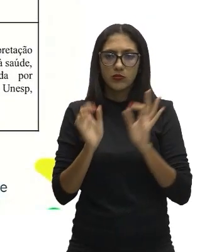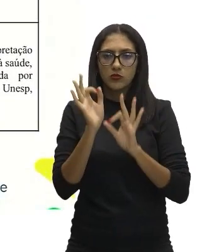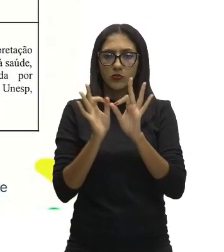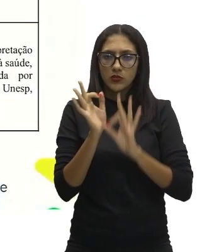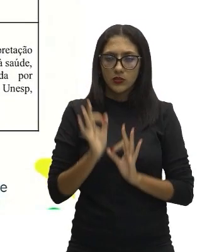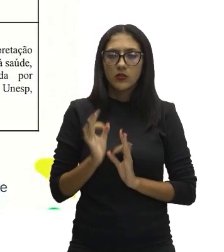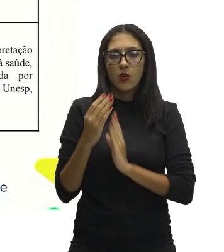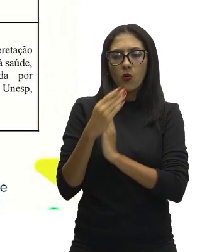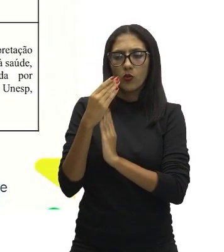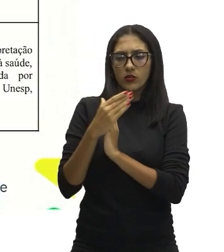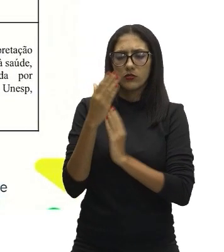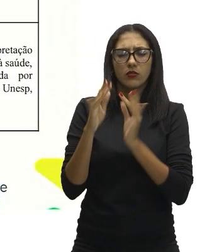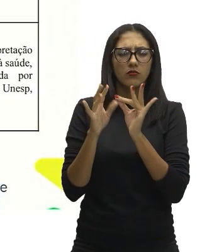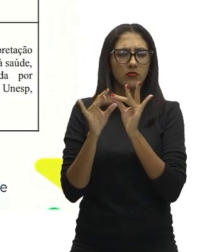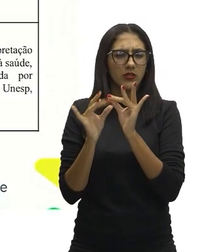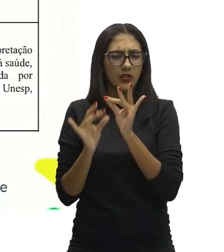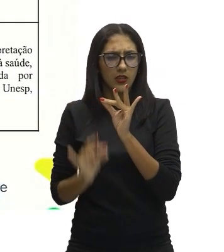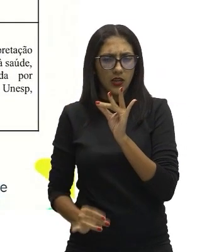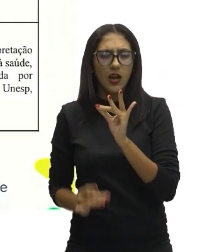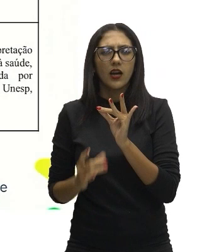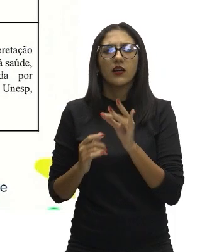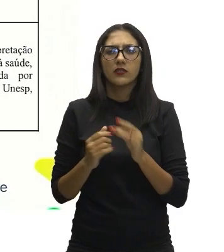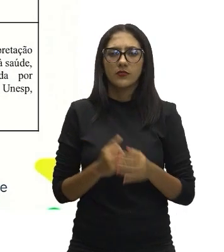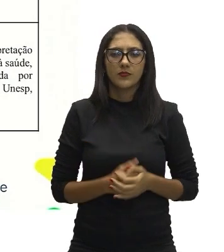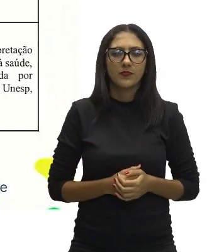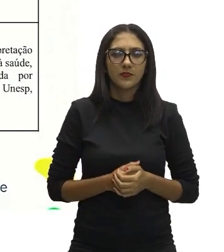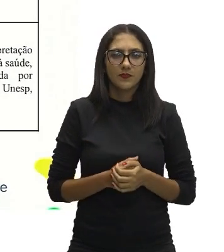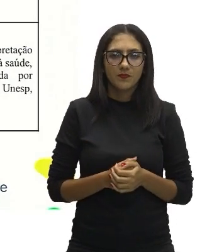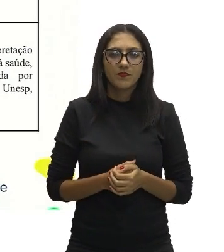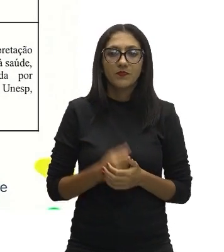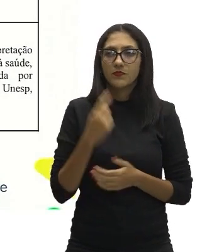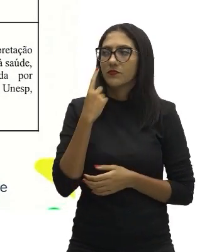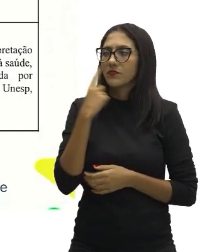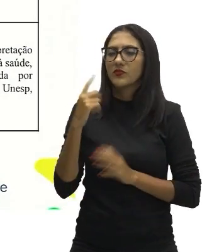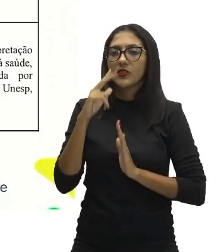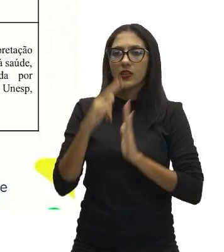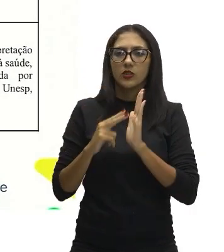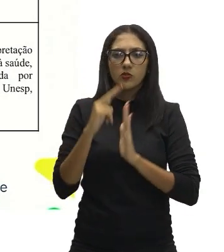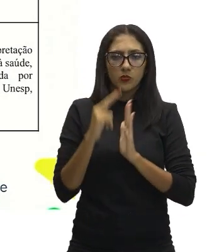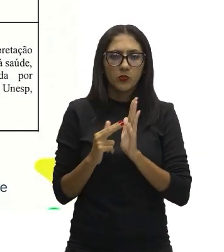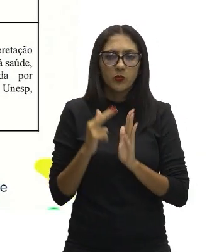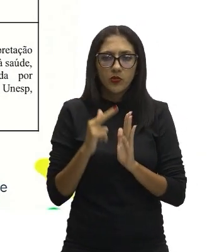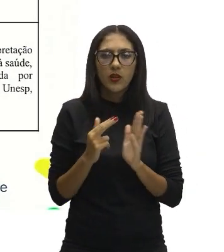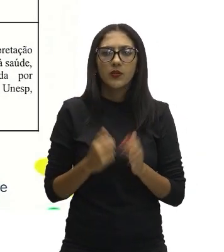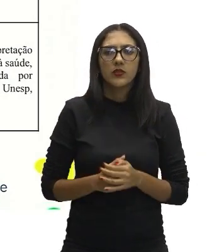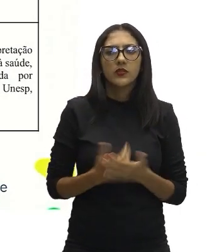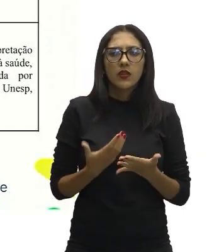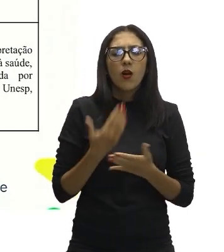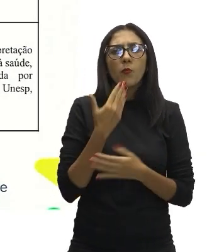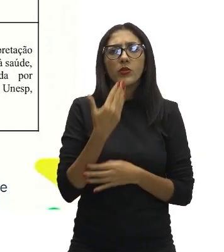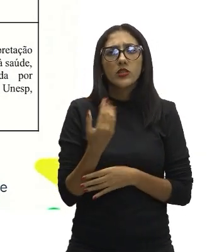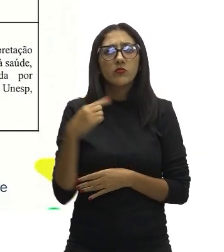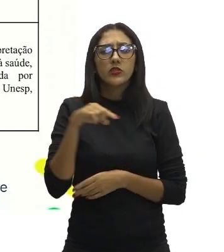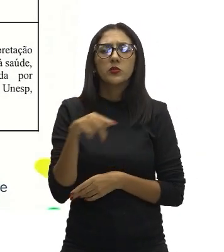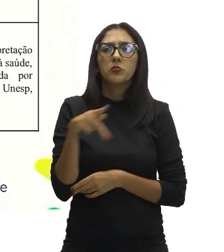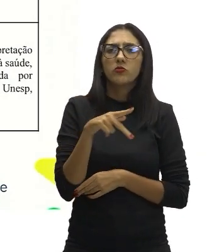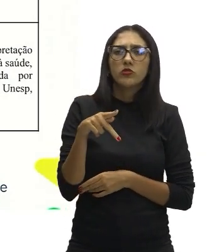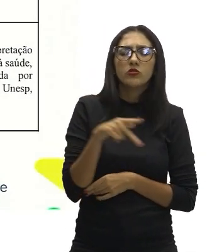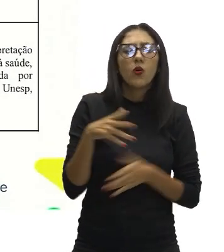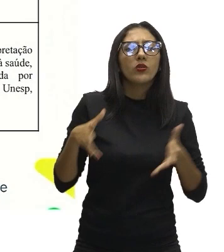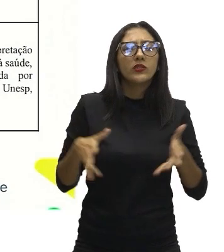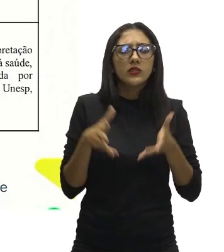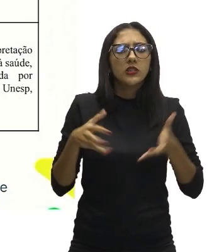orientações muito bem feitas pelos nossos professores, né? Caro colega professor presencial, nesta aula os alunos serão convidados a desenvolver a habilidade